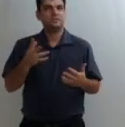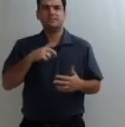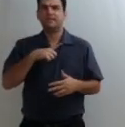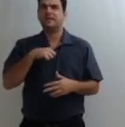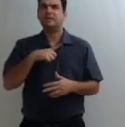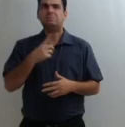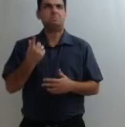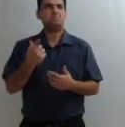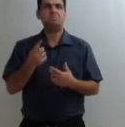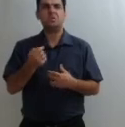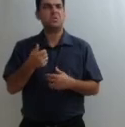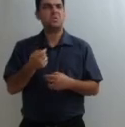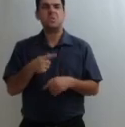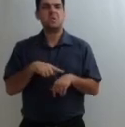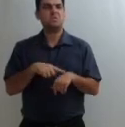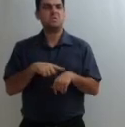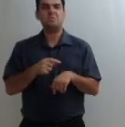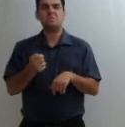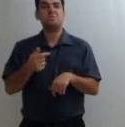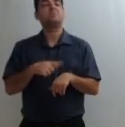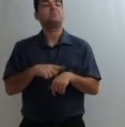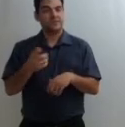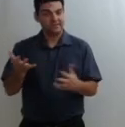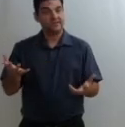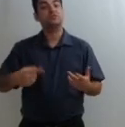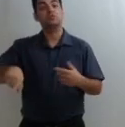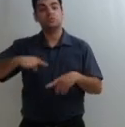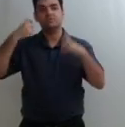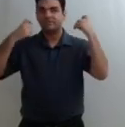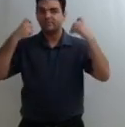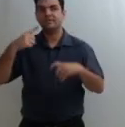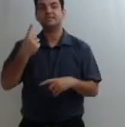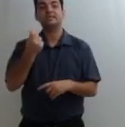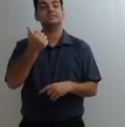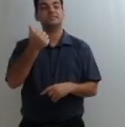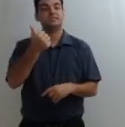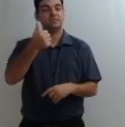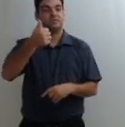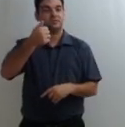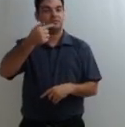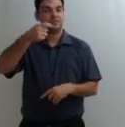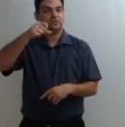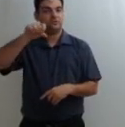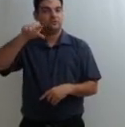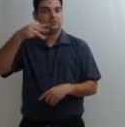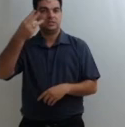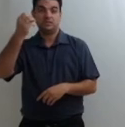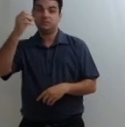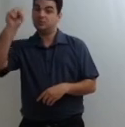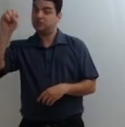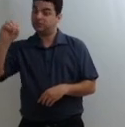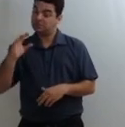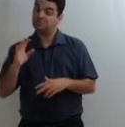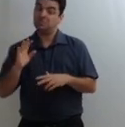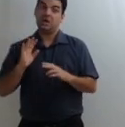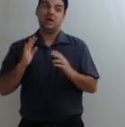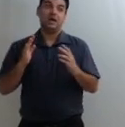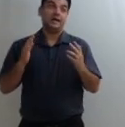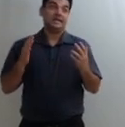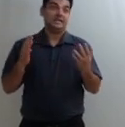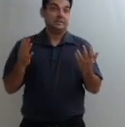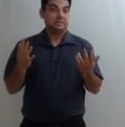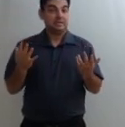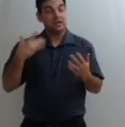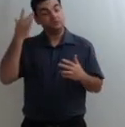faz muito tempo. Então, foi uma decisão no HC 192.380. Daí, talvez, eu possa ter ido um pouco além, mas a